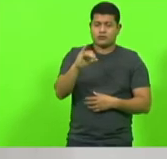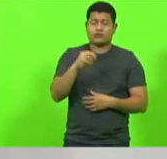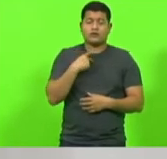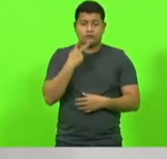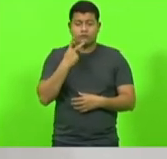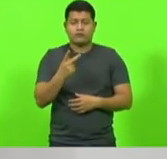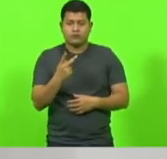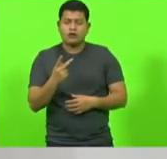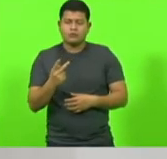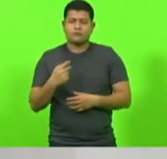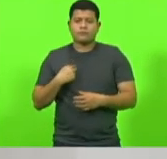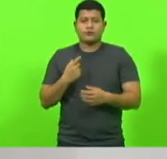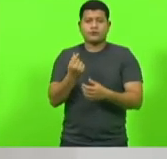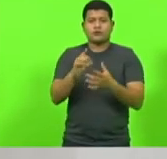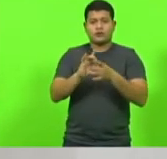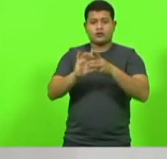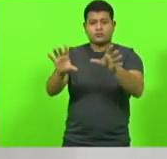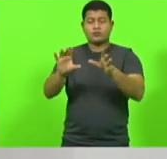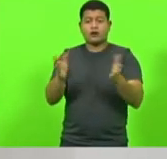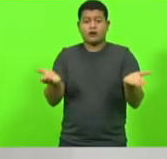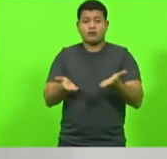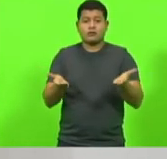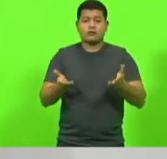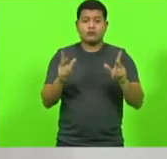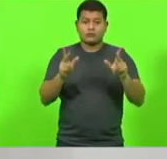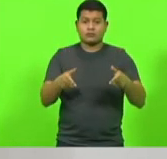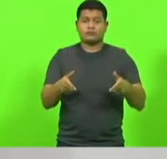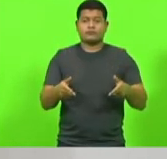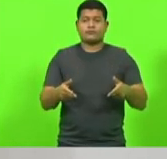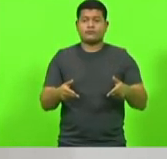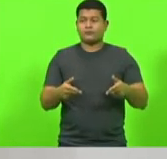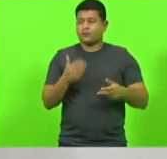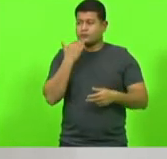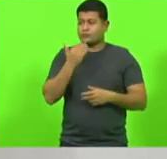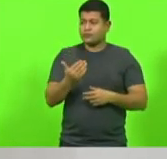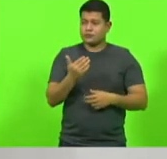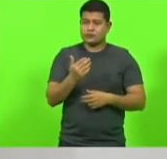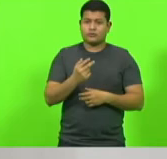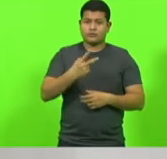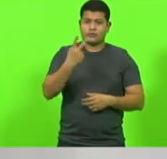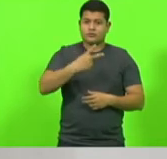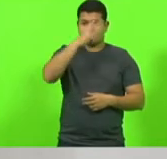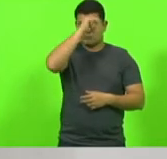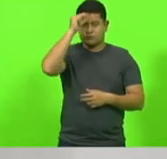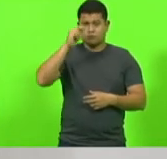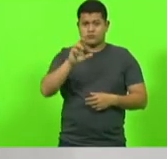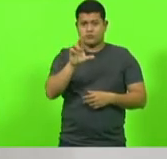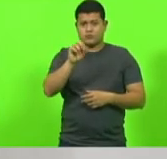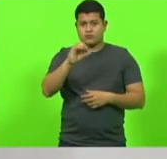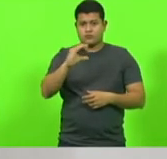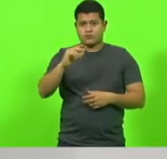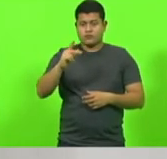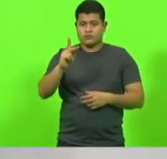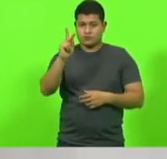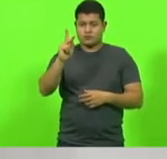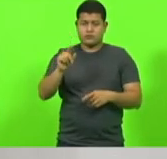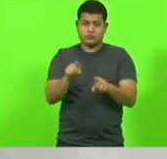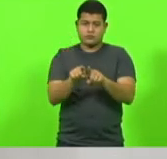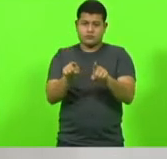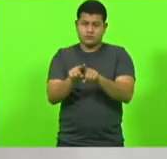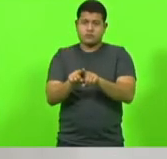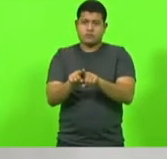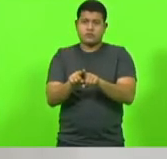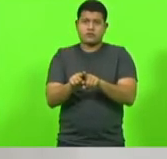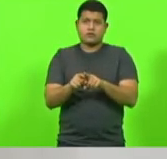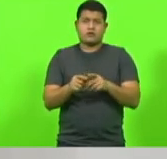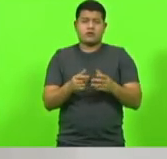e agora mais recursos também, a pedido do vice-prefeito Roque, do Clever e de todas as